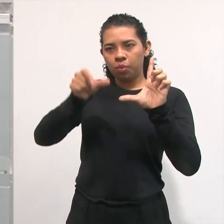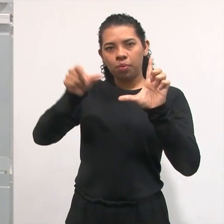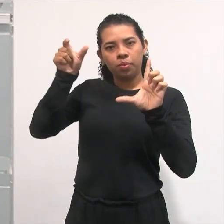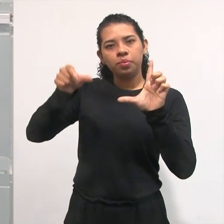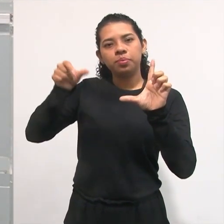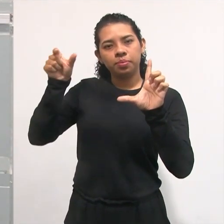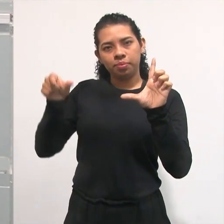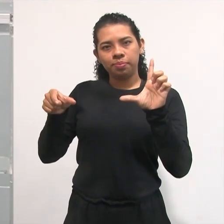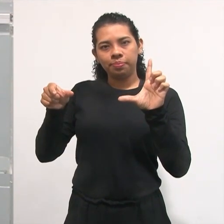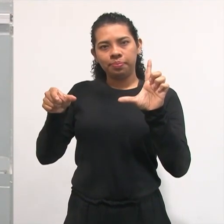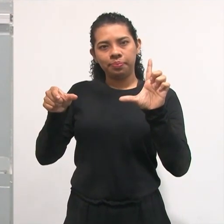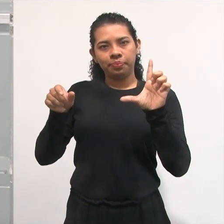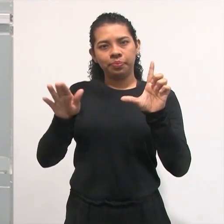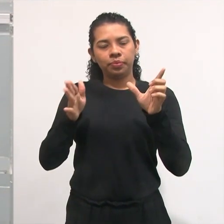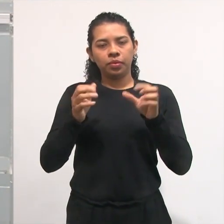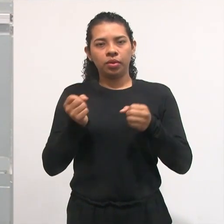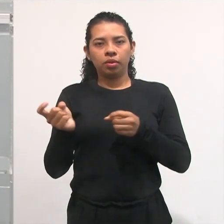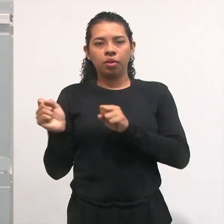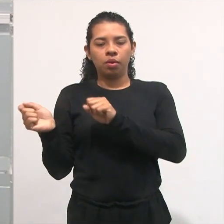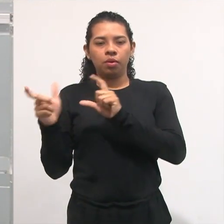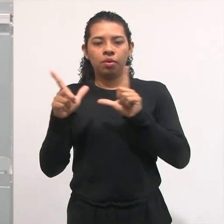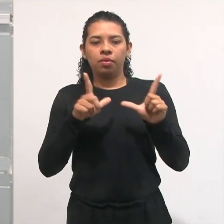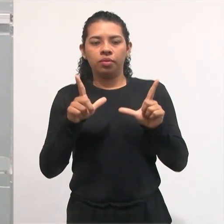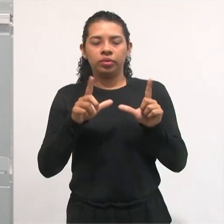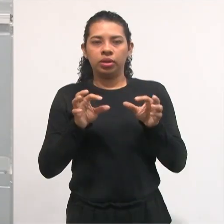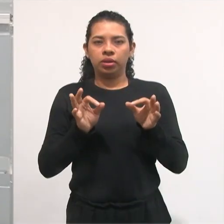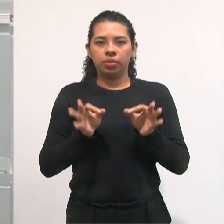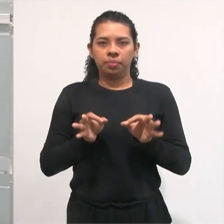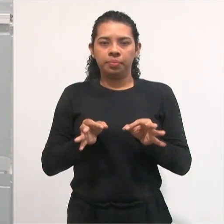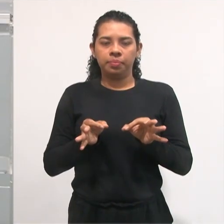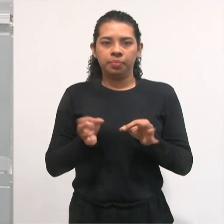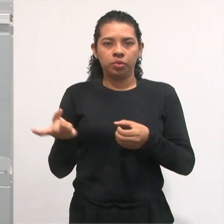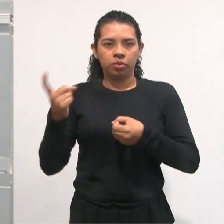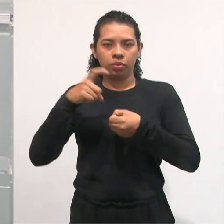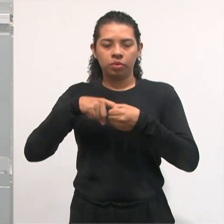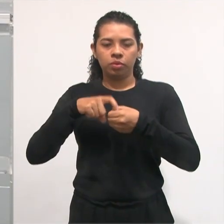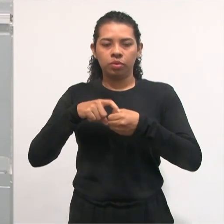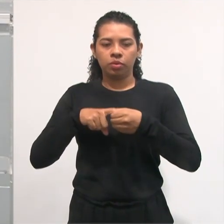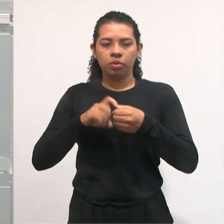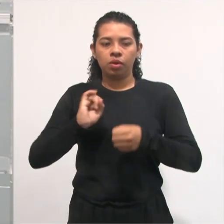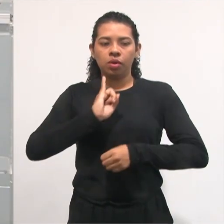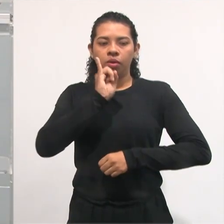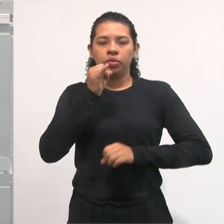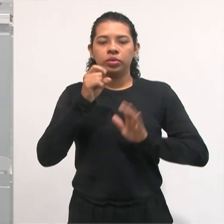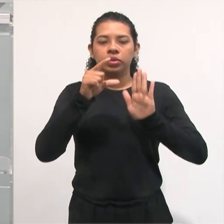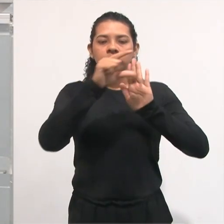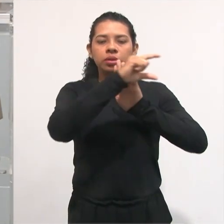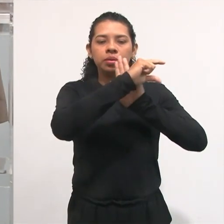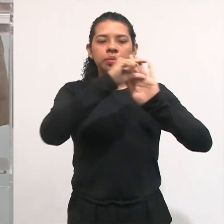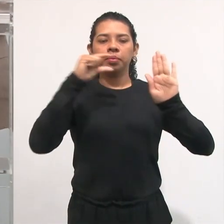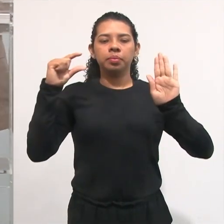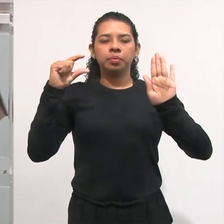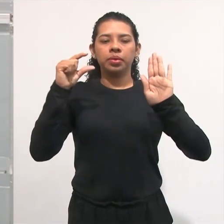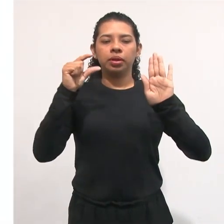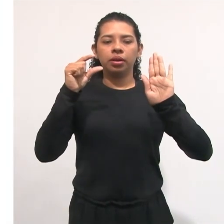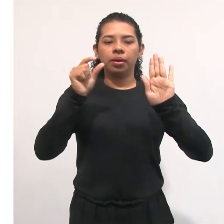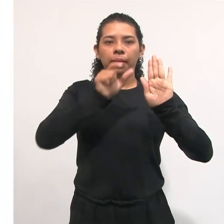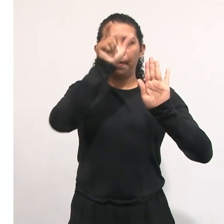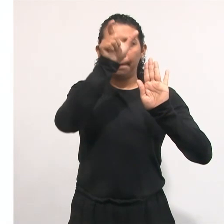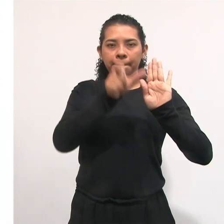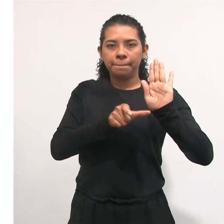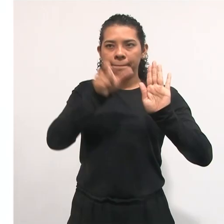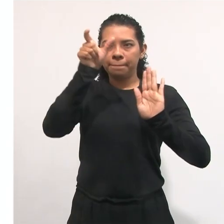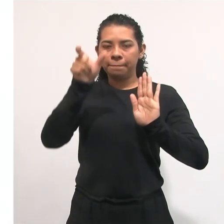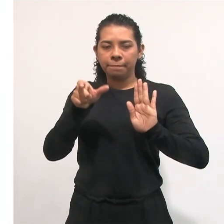específica e esse é um gráfico de distribuição de frequência. Se você tiver voltando aqui no nosso slide, se você